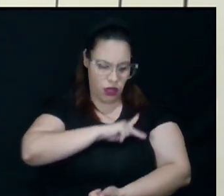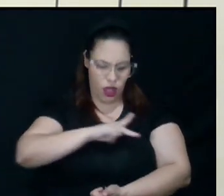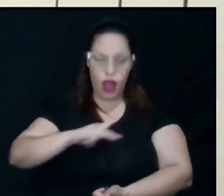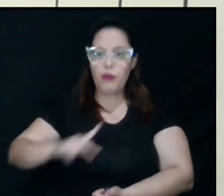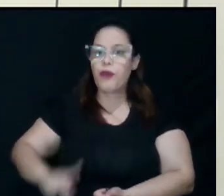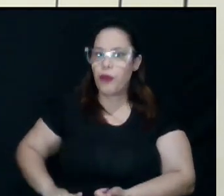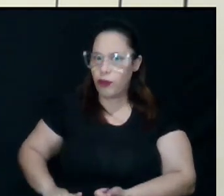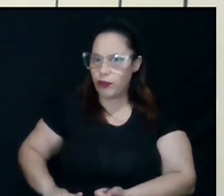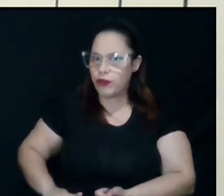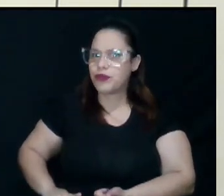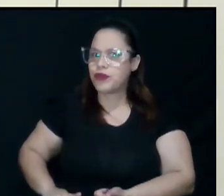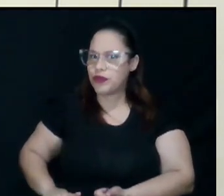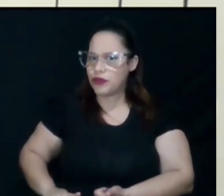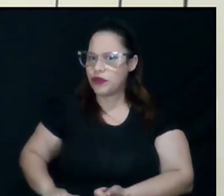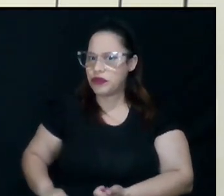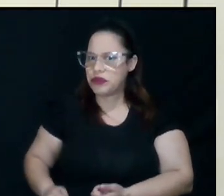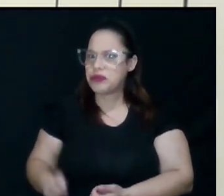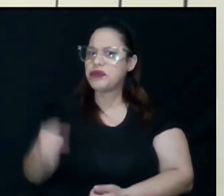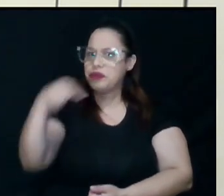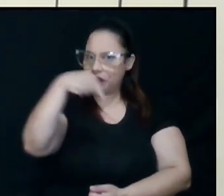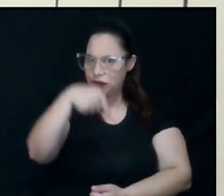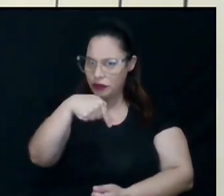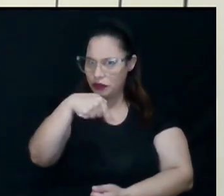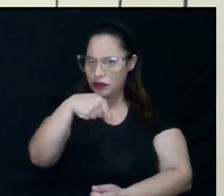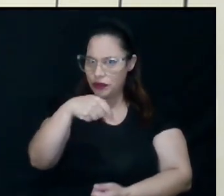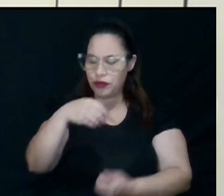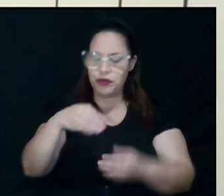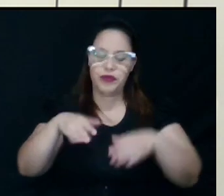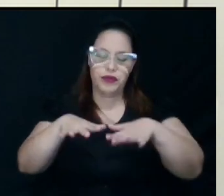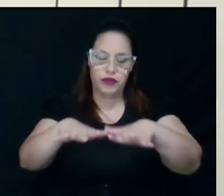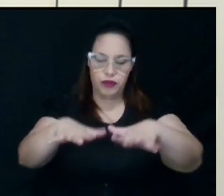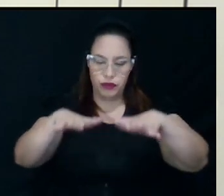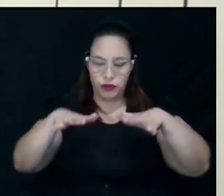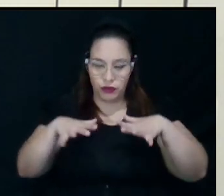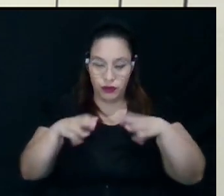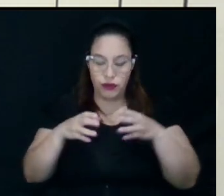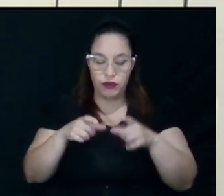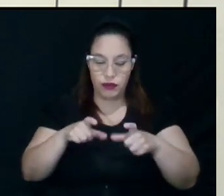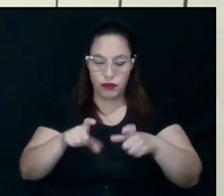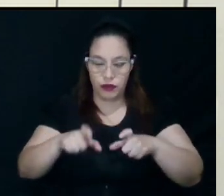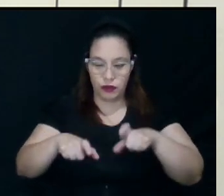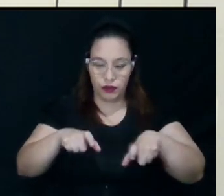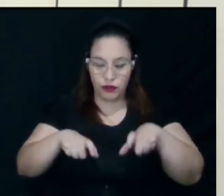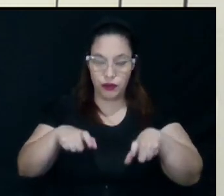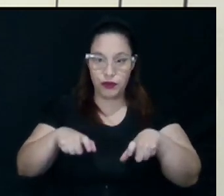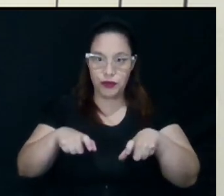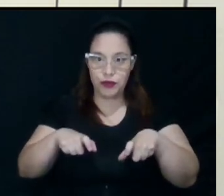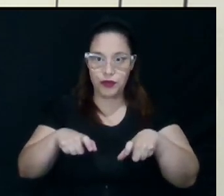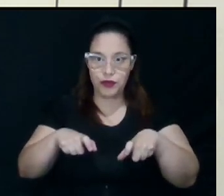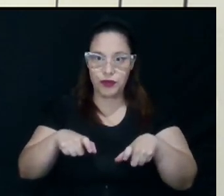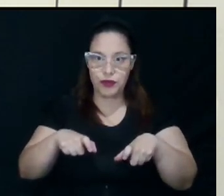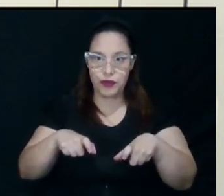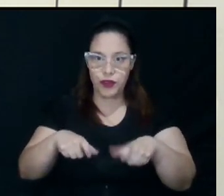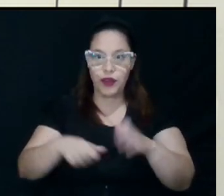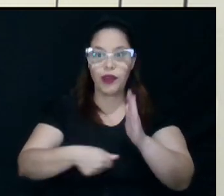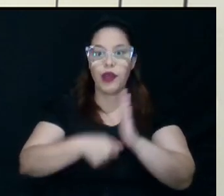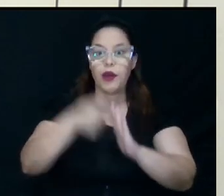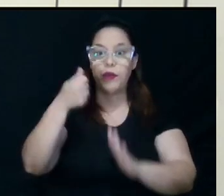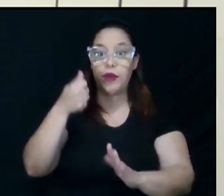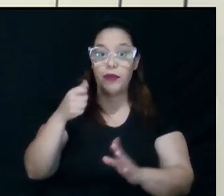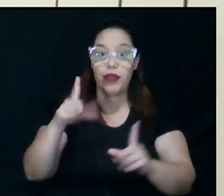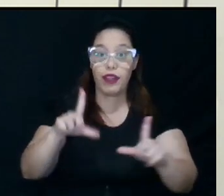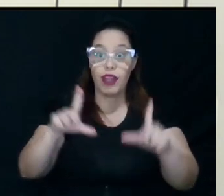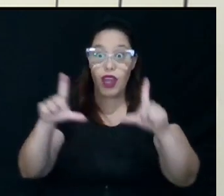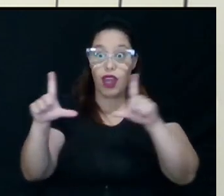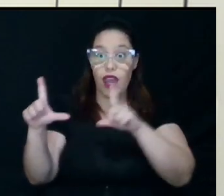aqui em Campinas, no estádio Moisés Lucarelli, em duelo direto pela primeira parte da tabela. E olha só, foi